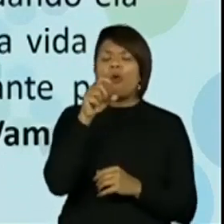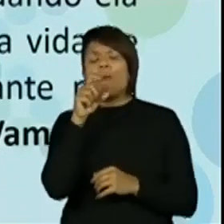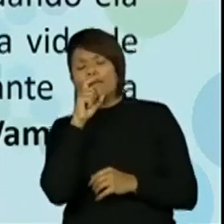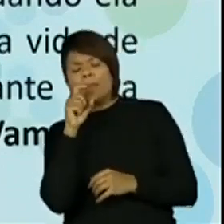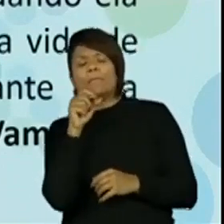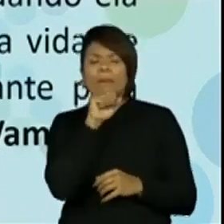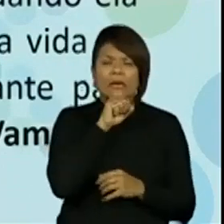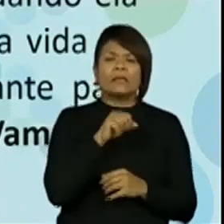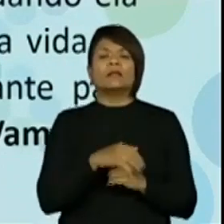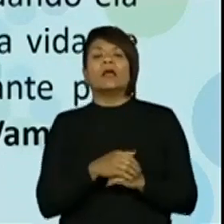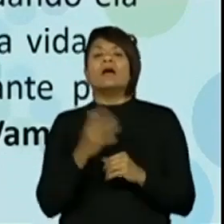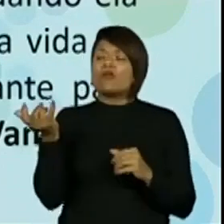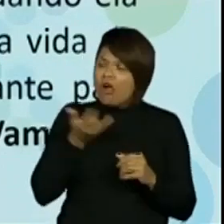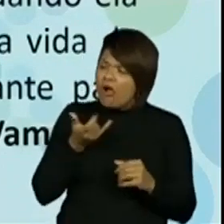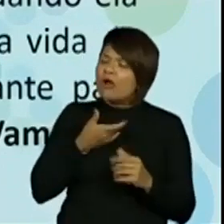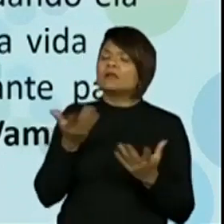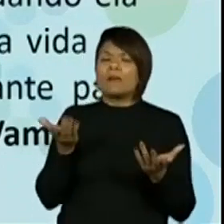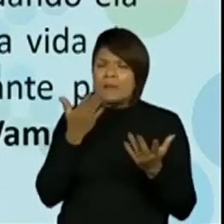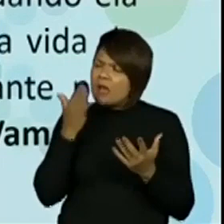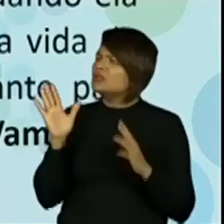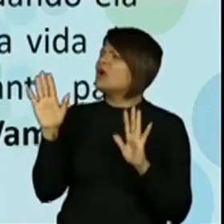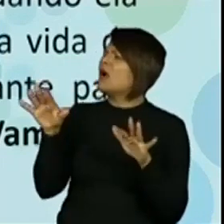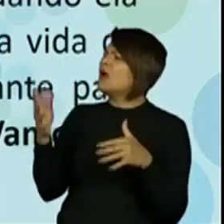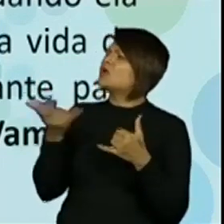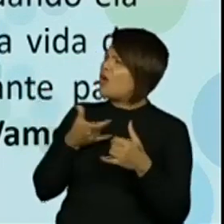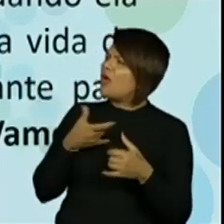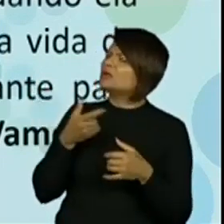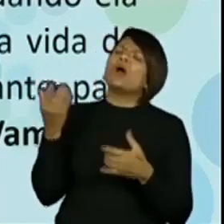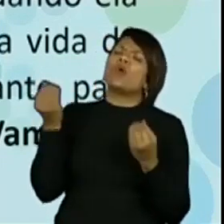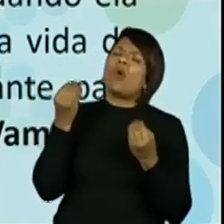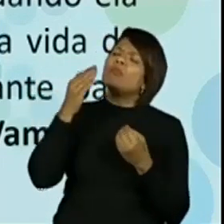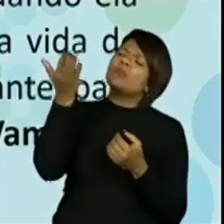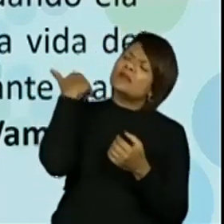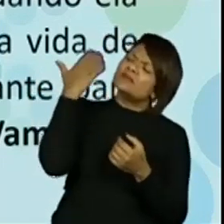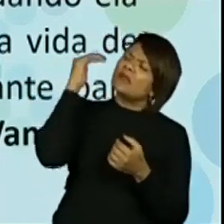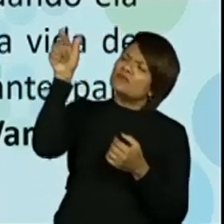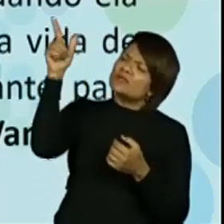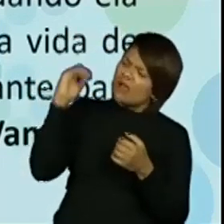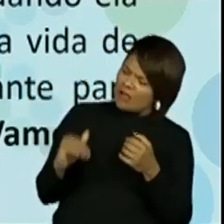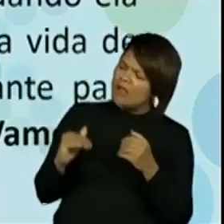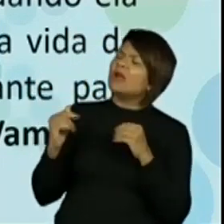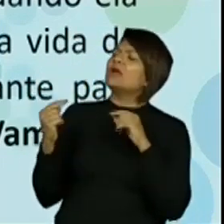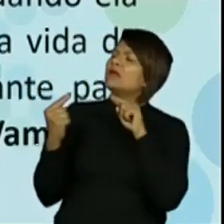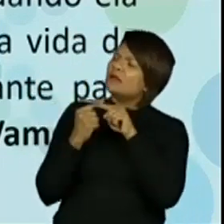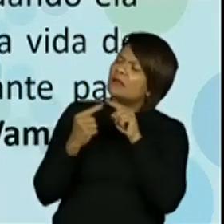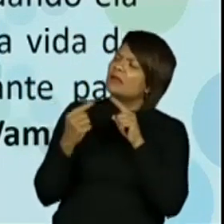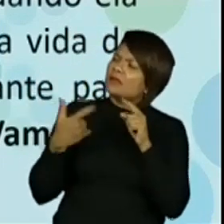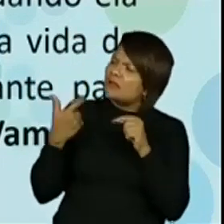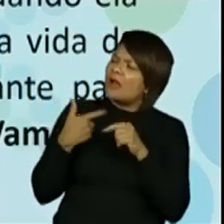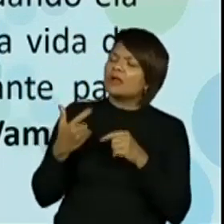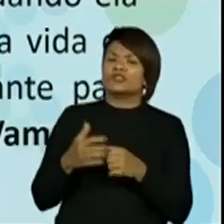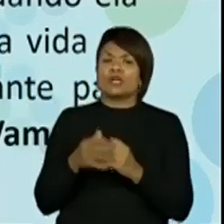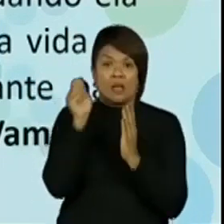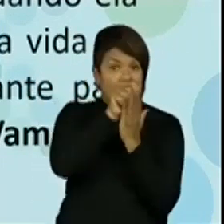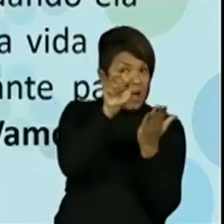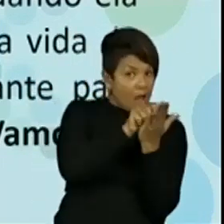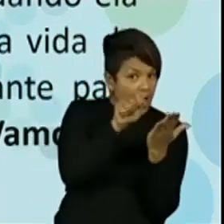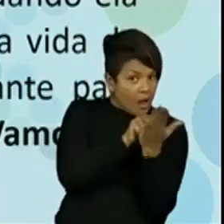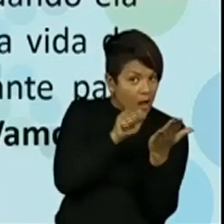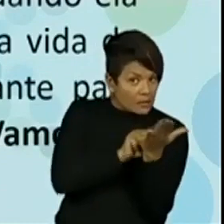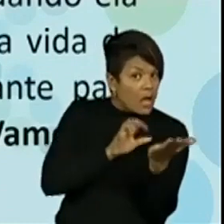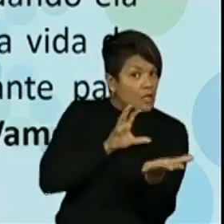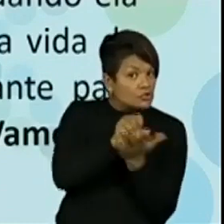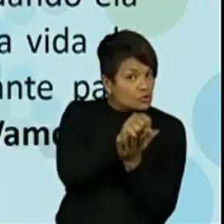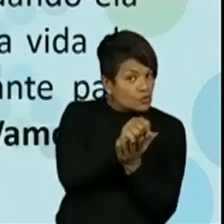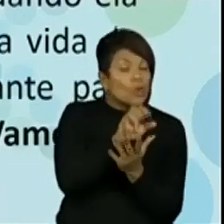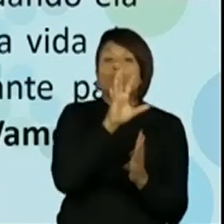Pede para ela te contar como era a vida quando ela tinha a sua idade, apontando as diferenças com a vida de hoje. Anote as informações,